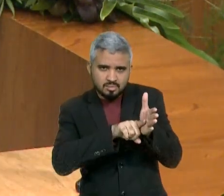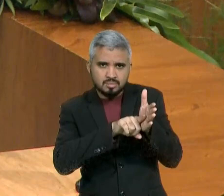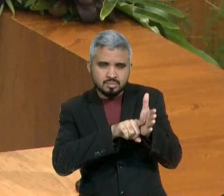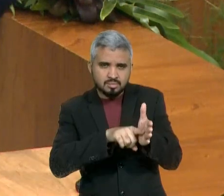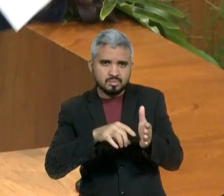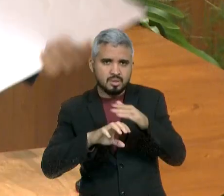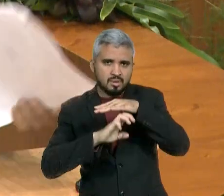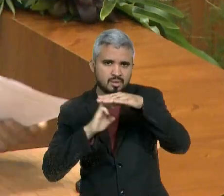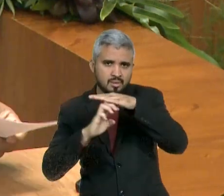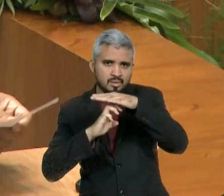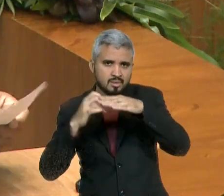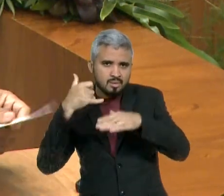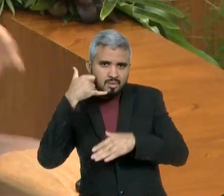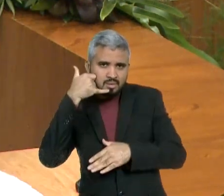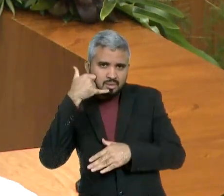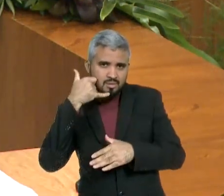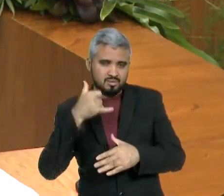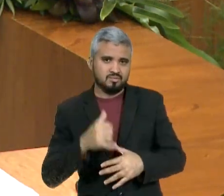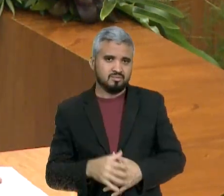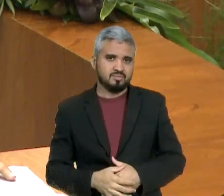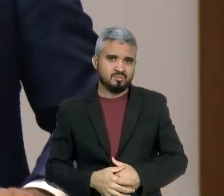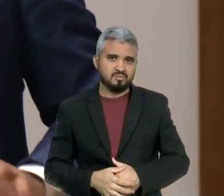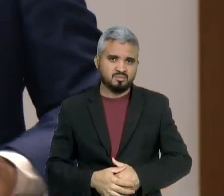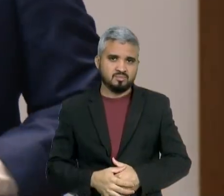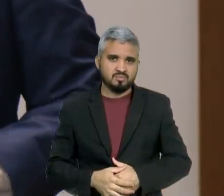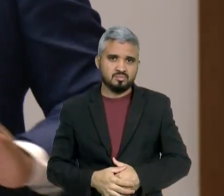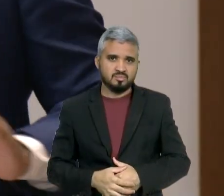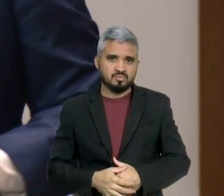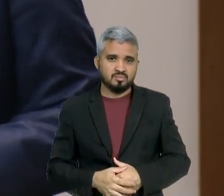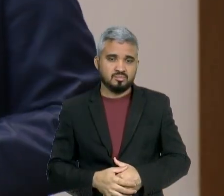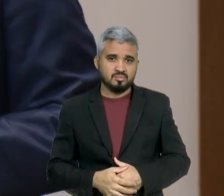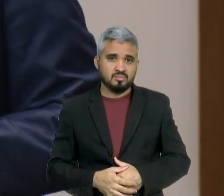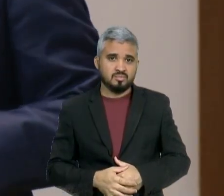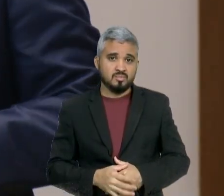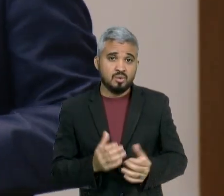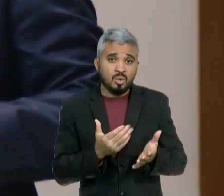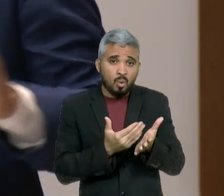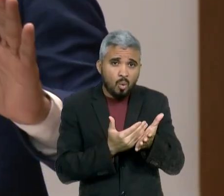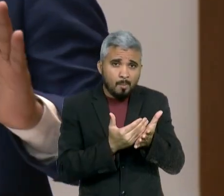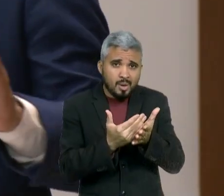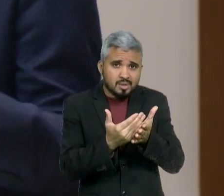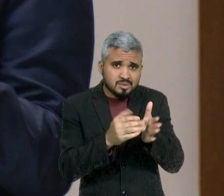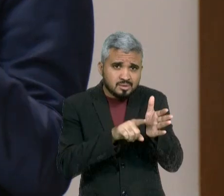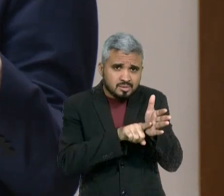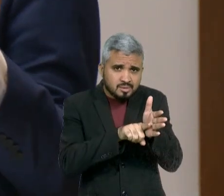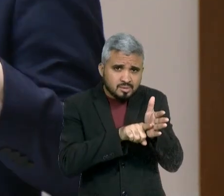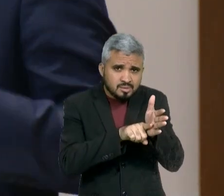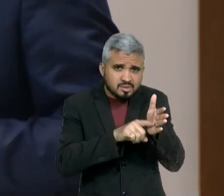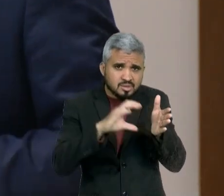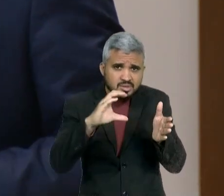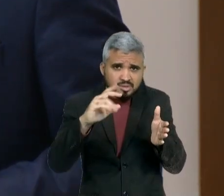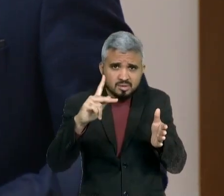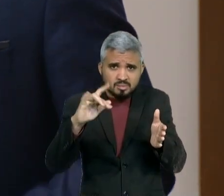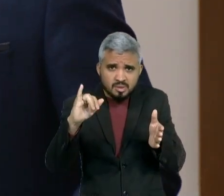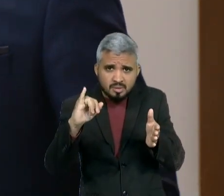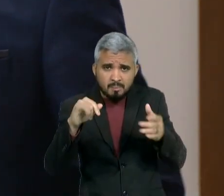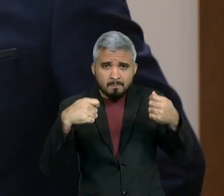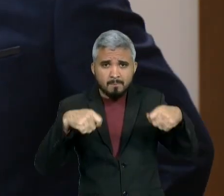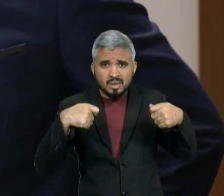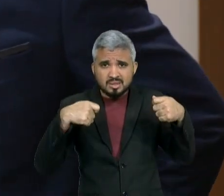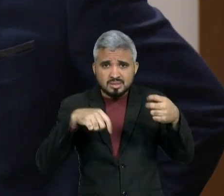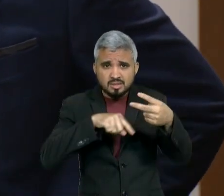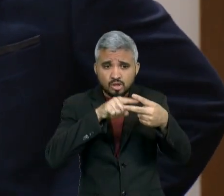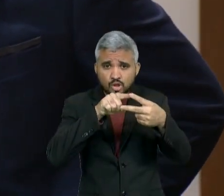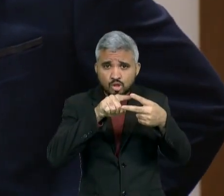Para instalação de uma CPI, nós precisamos de dois princípios básicos, requisitos básicos. Dr. Carlos